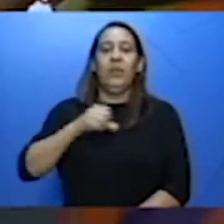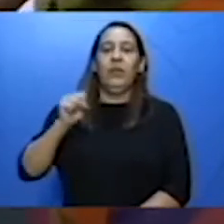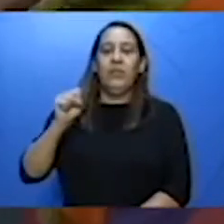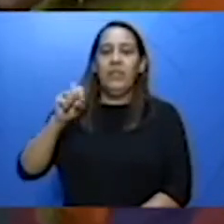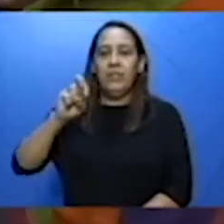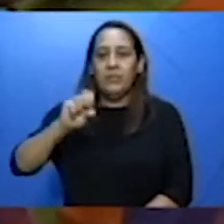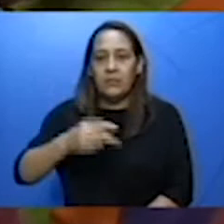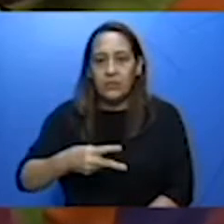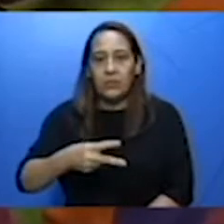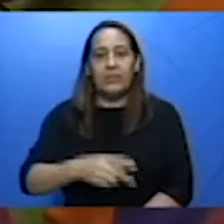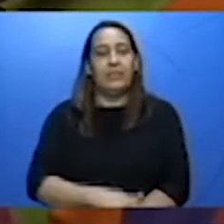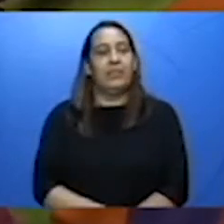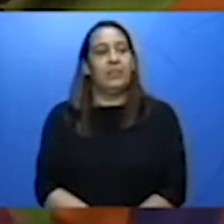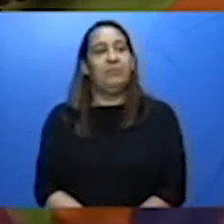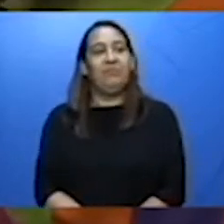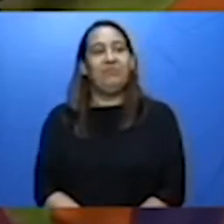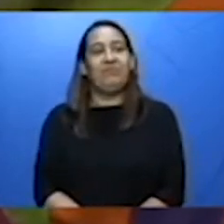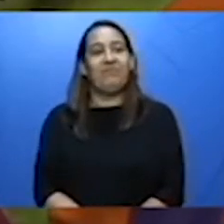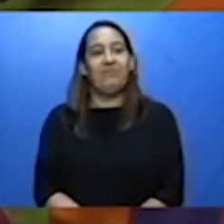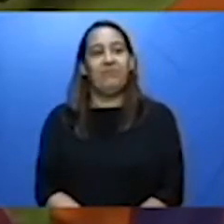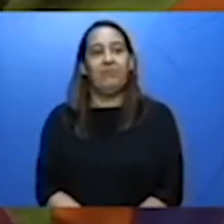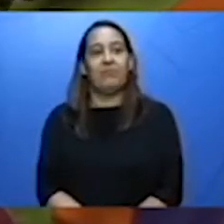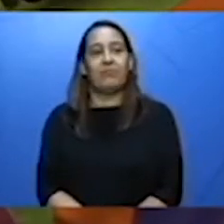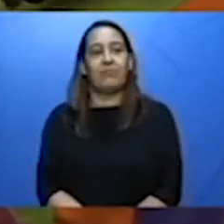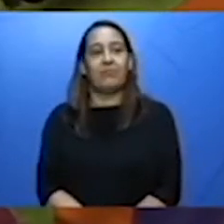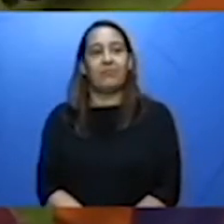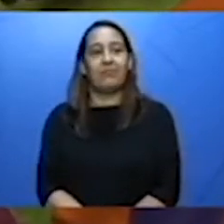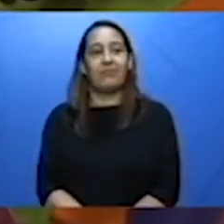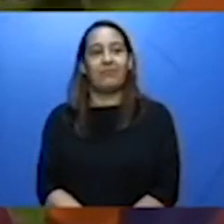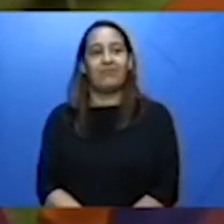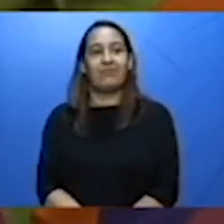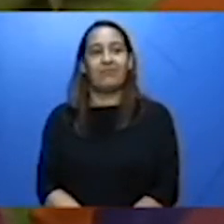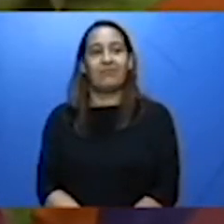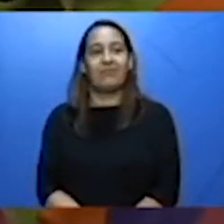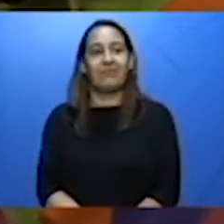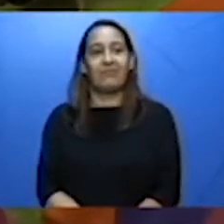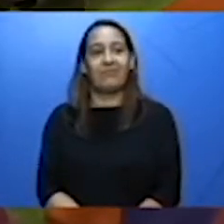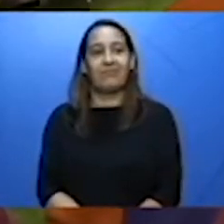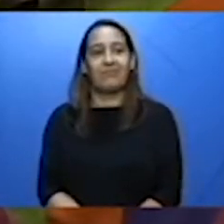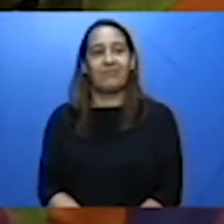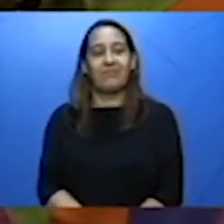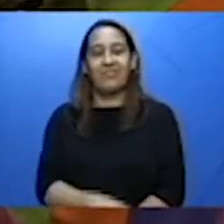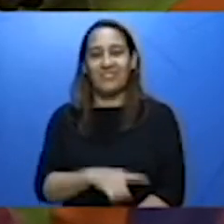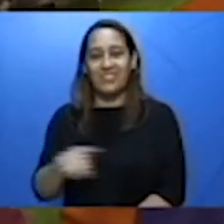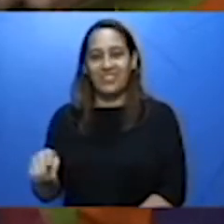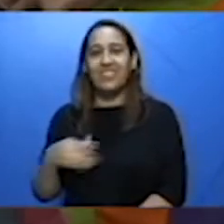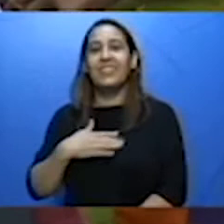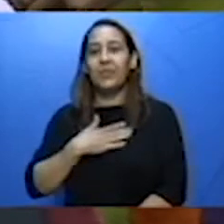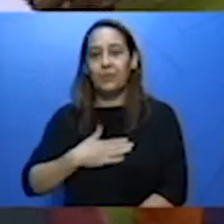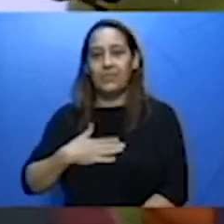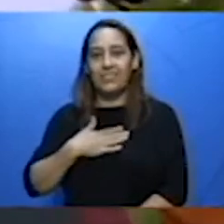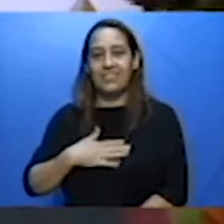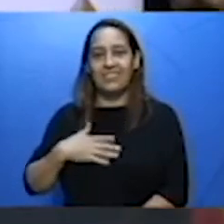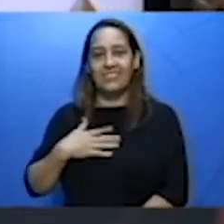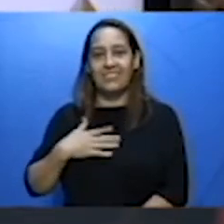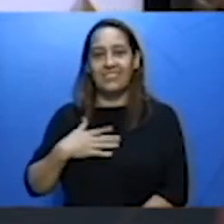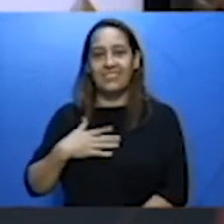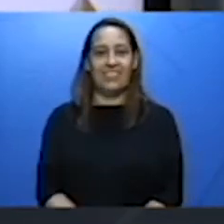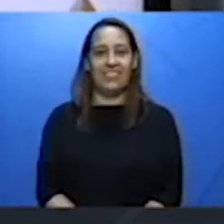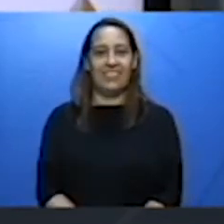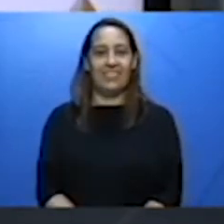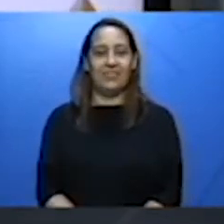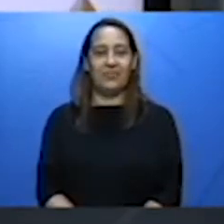82. Não é gostoso, gente, fazer? Ah, eu tenho certeza que vocês estão gostando.